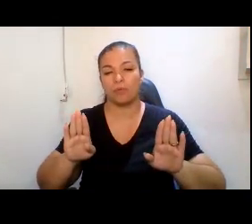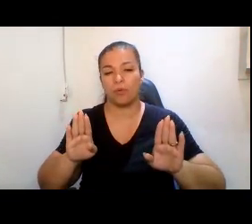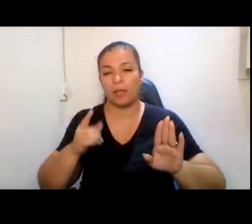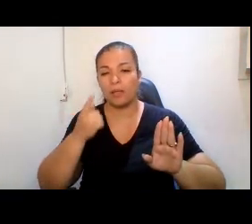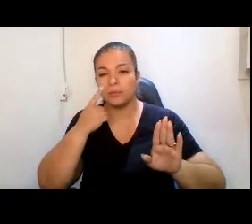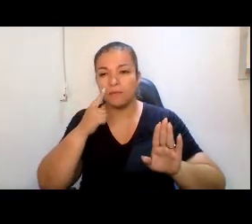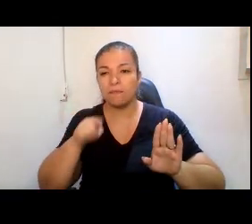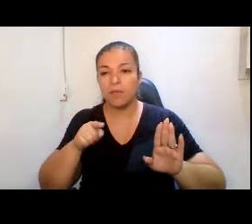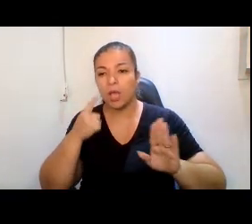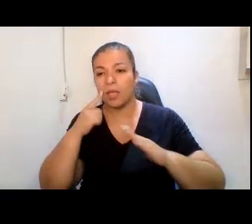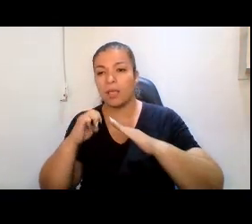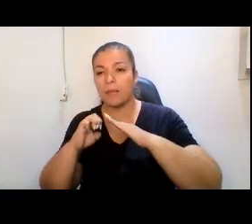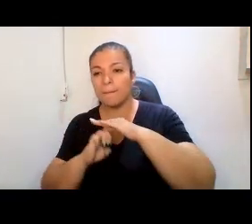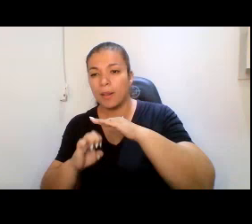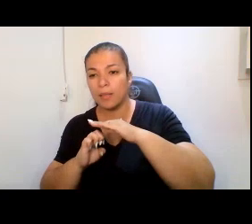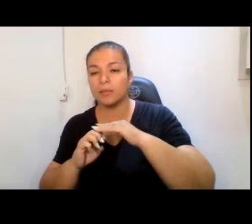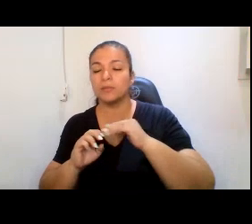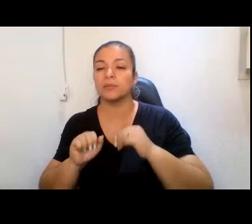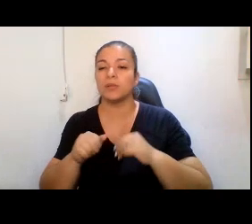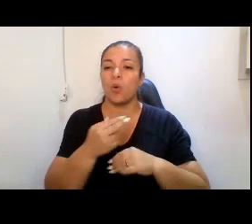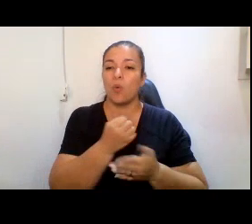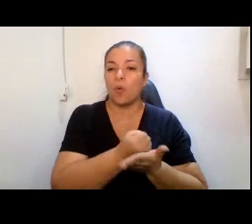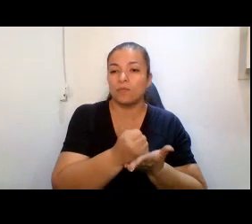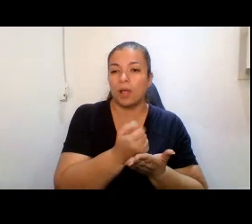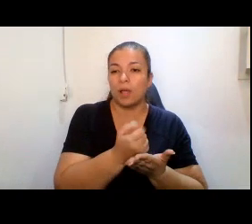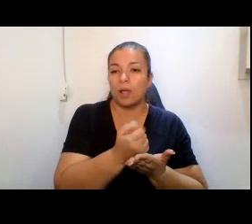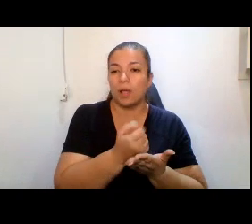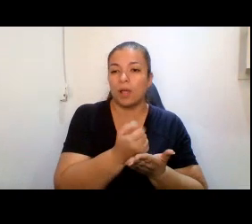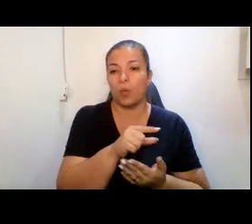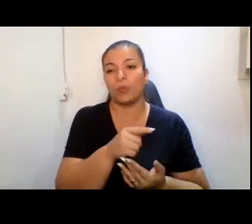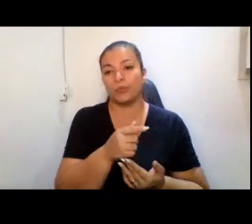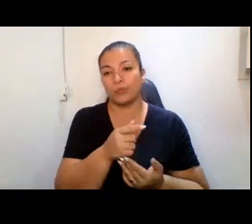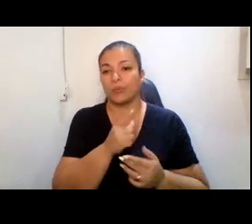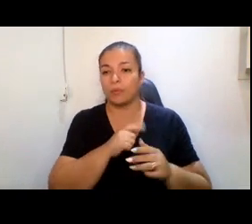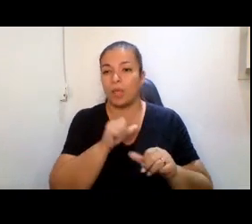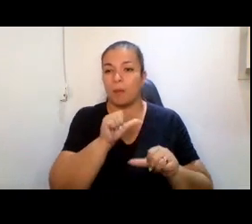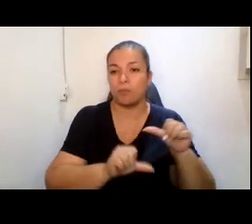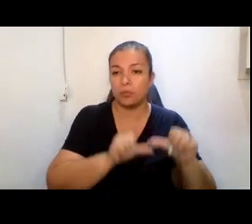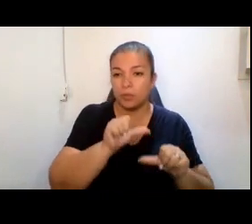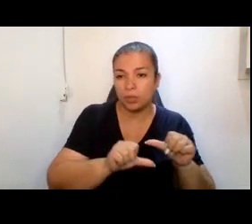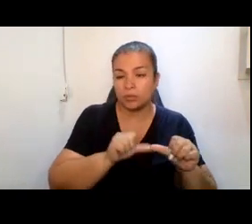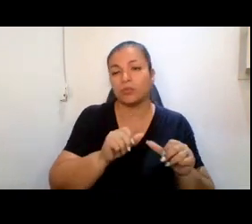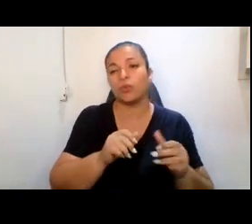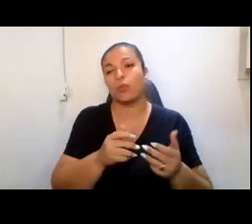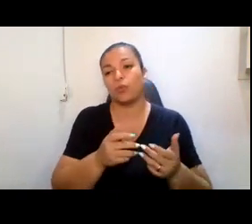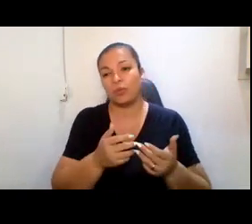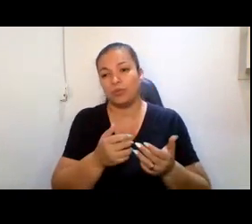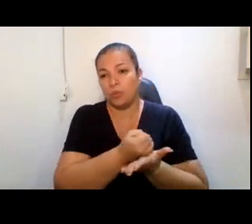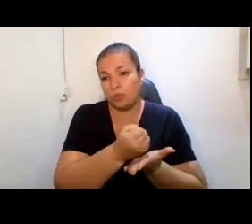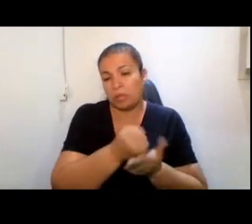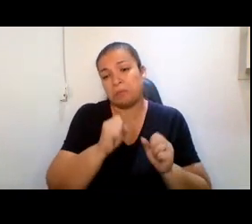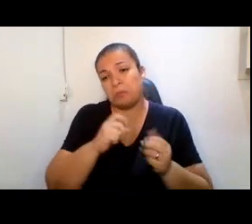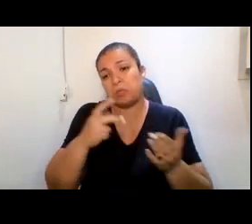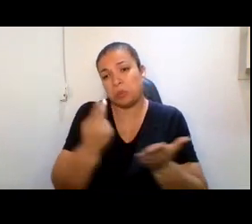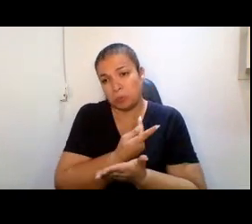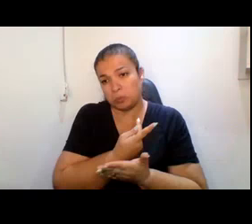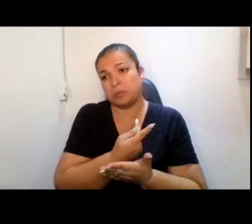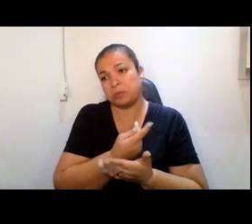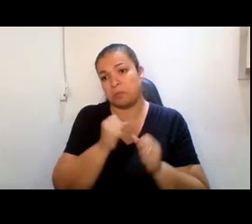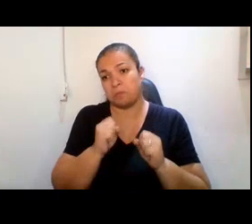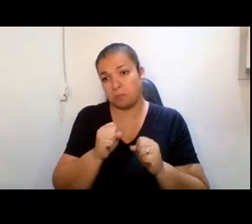outra empresa ou um outro contrato com alterações nos contratuais podem vir a ocorrer,